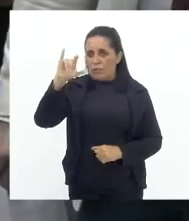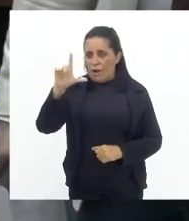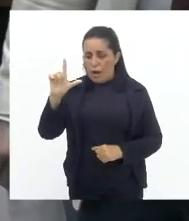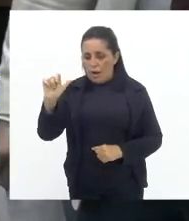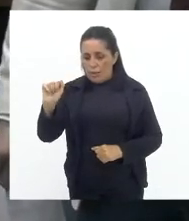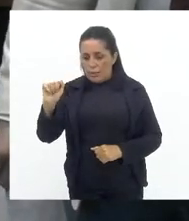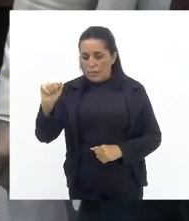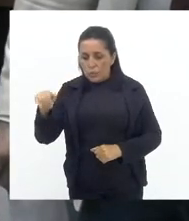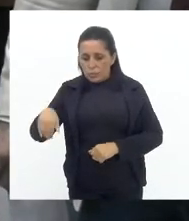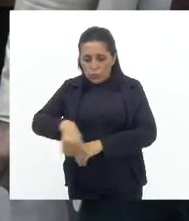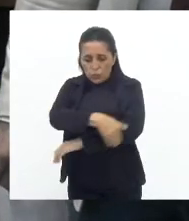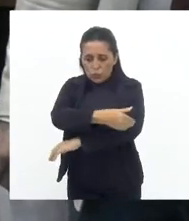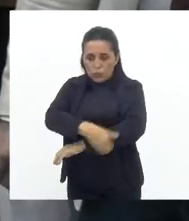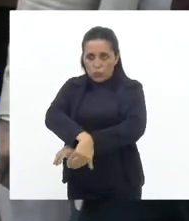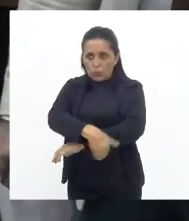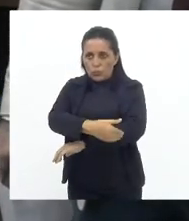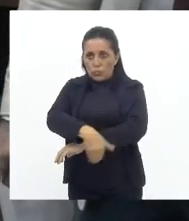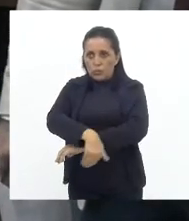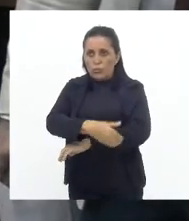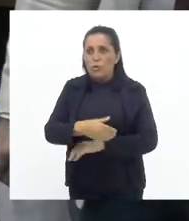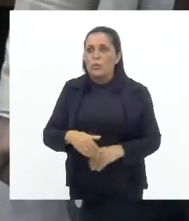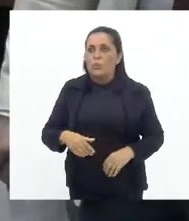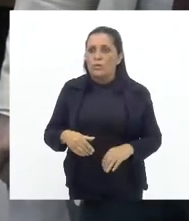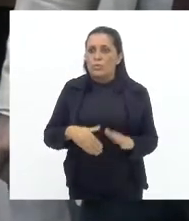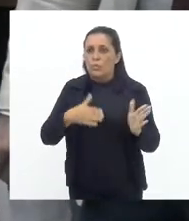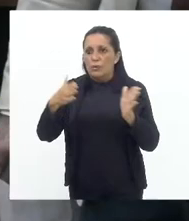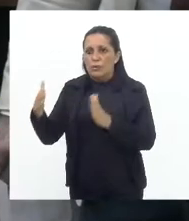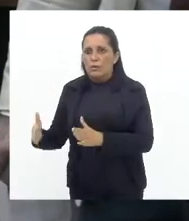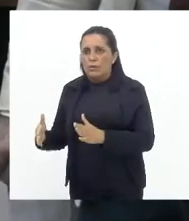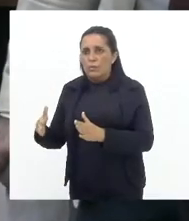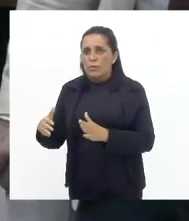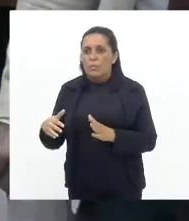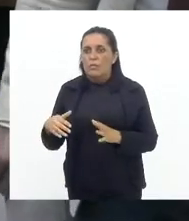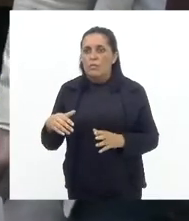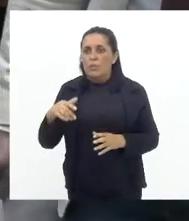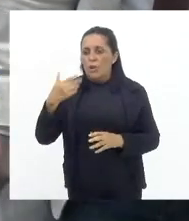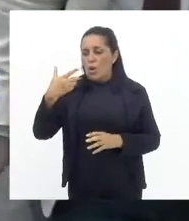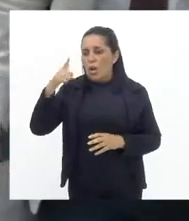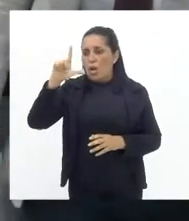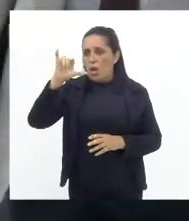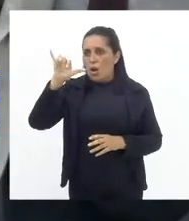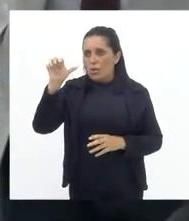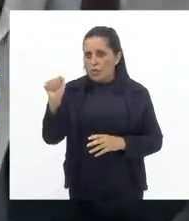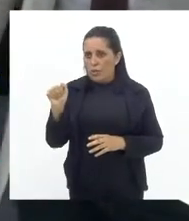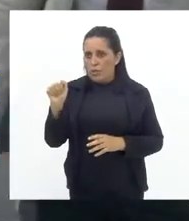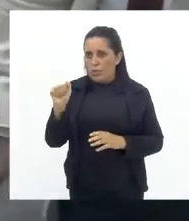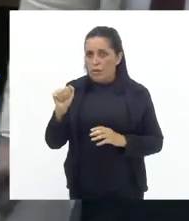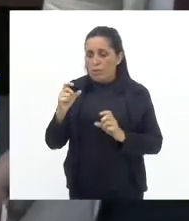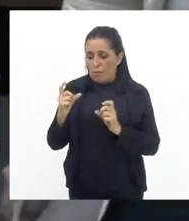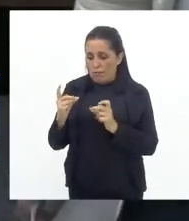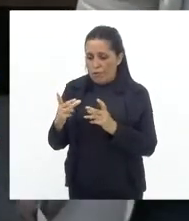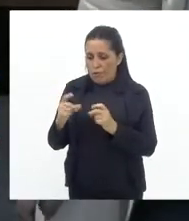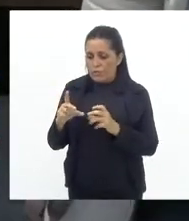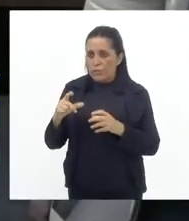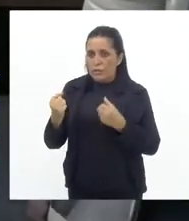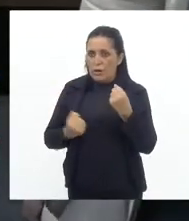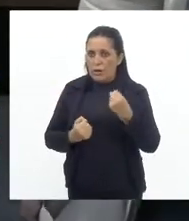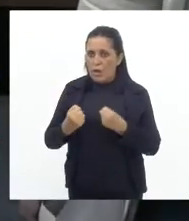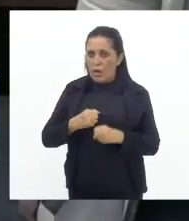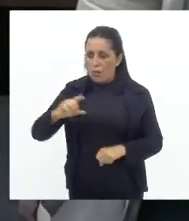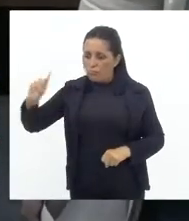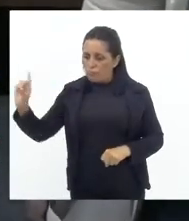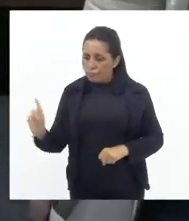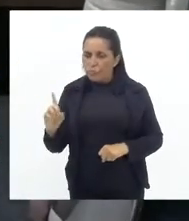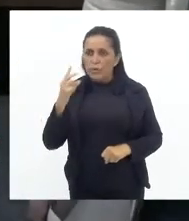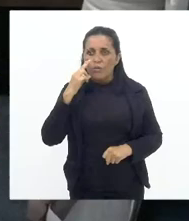presidente tem uma concessionária de veículos tem mais ou menos uns 45 anos poubel cara muito sério comerciante eu